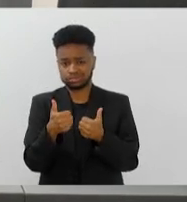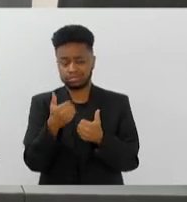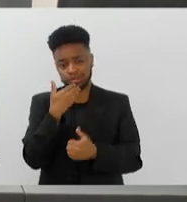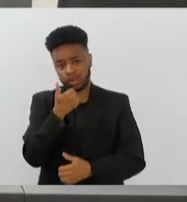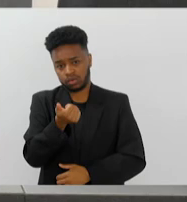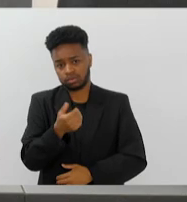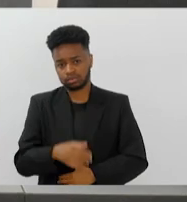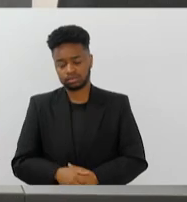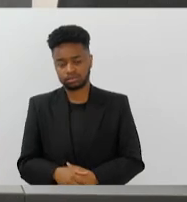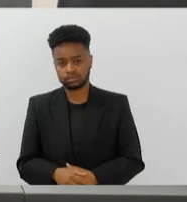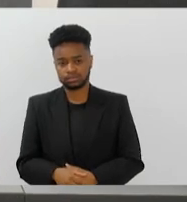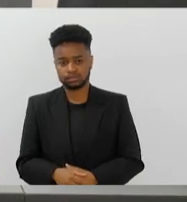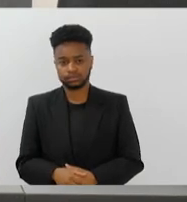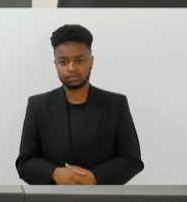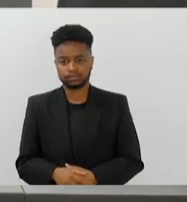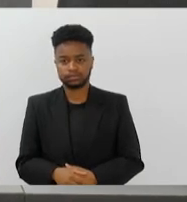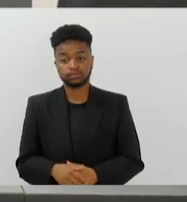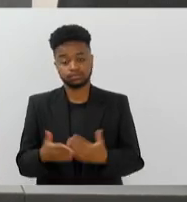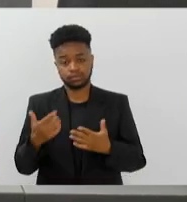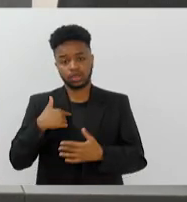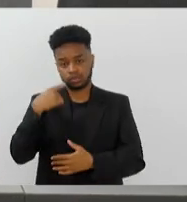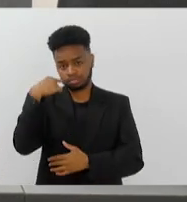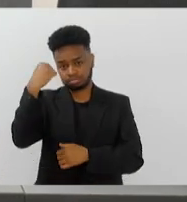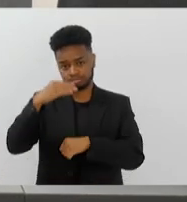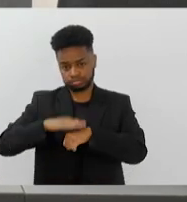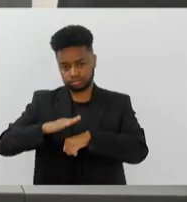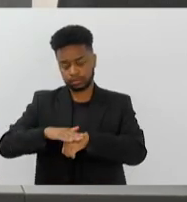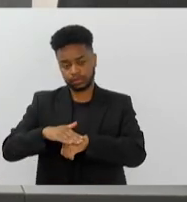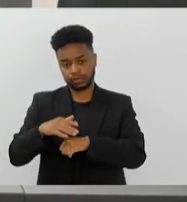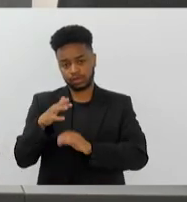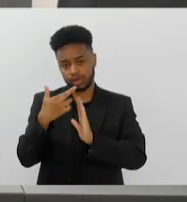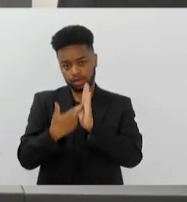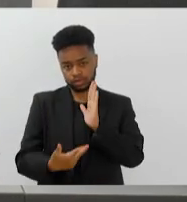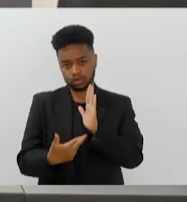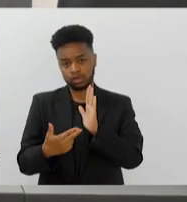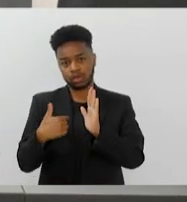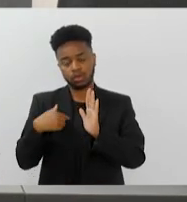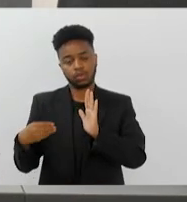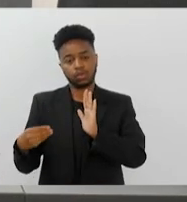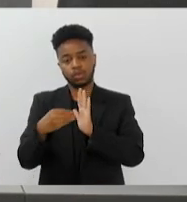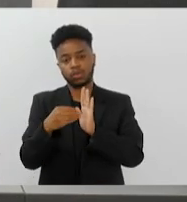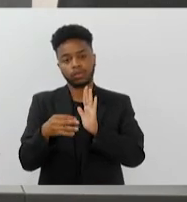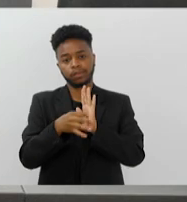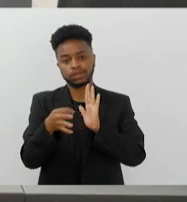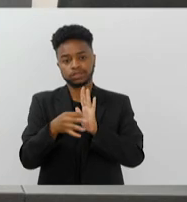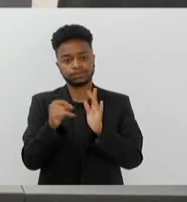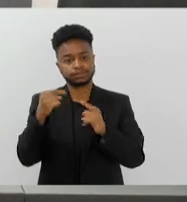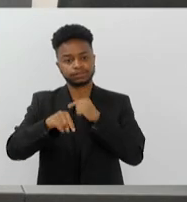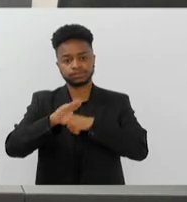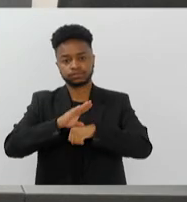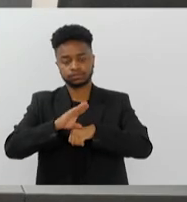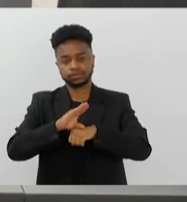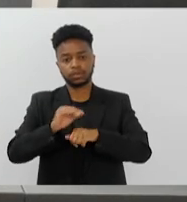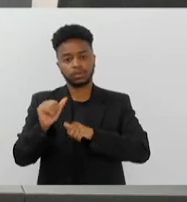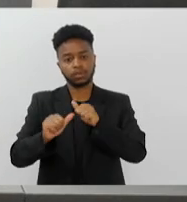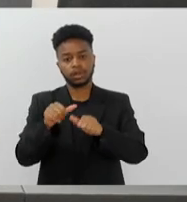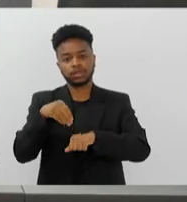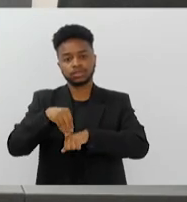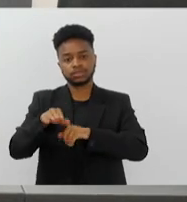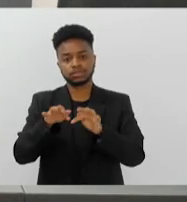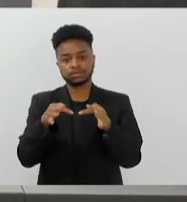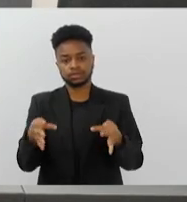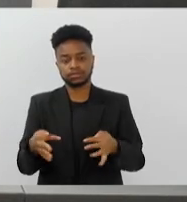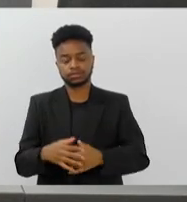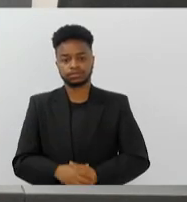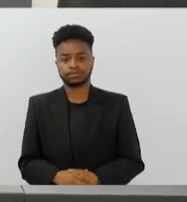Então, eu vou me designar, então, um relator. Apresento o novo parecer pela inconstitucionalidade com transformação em indicação